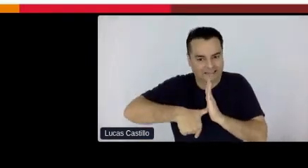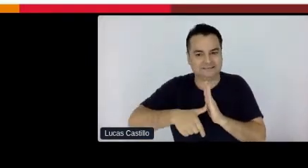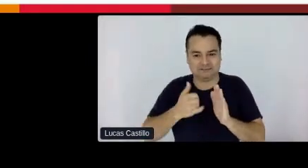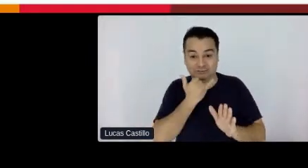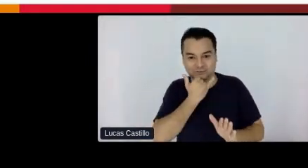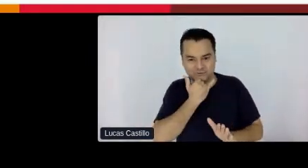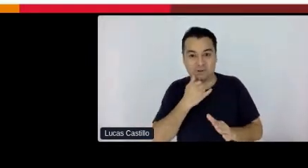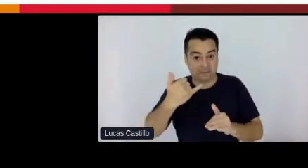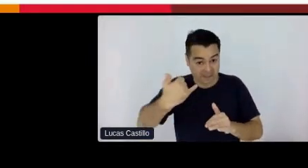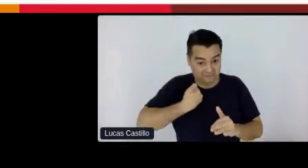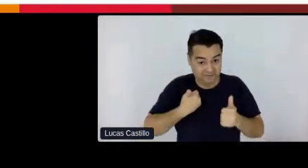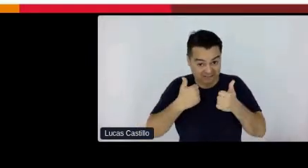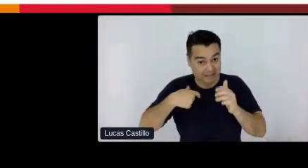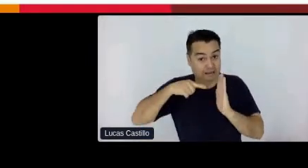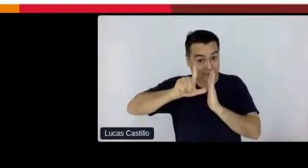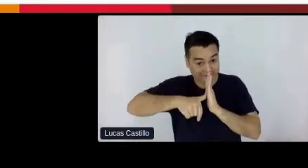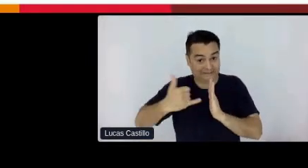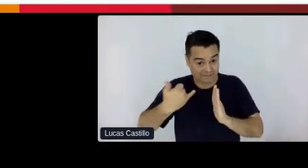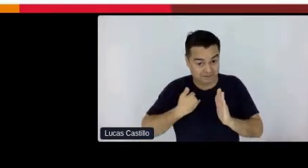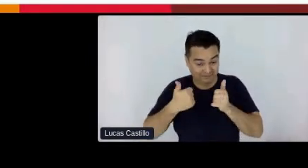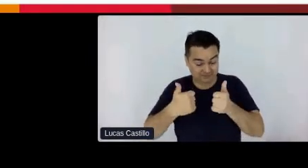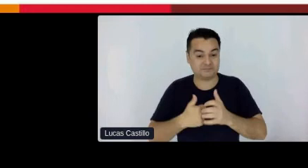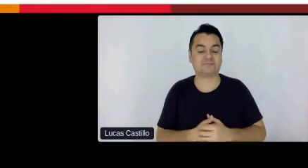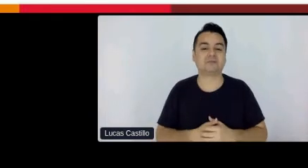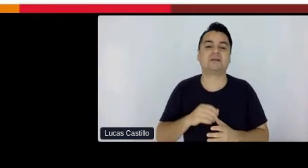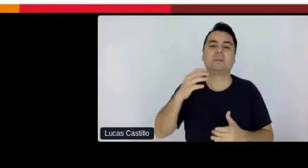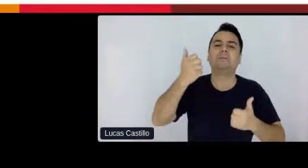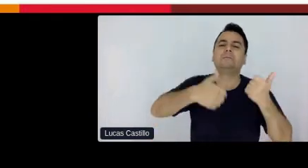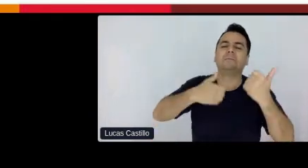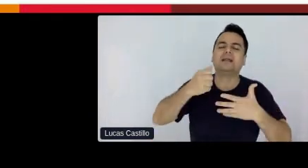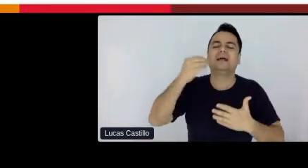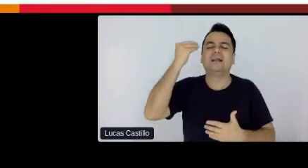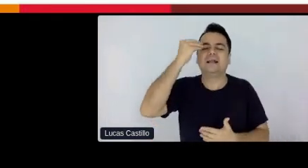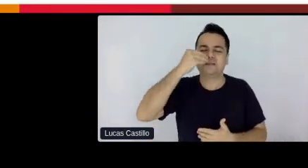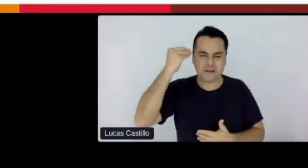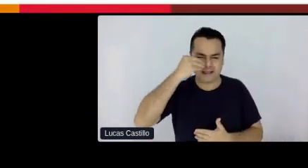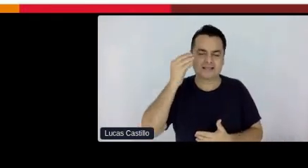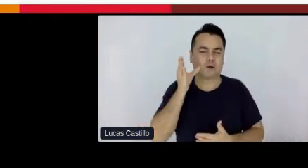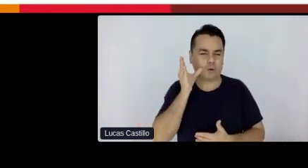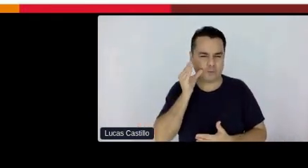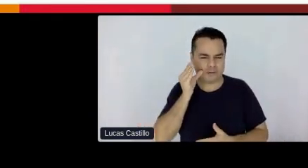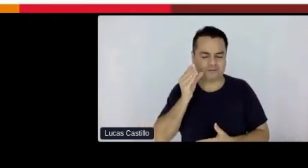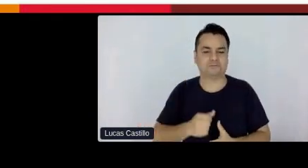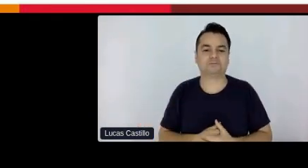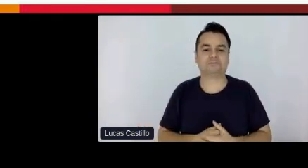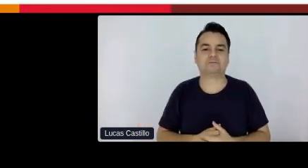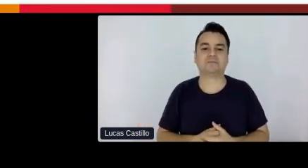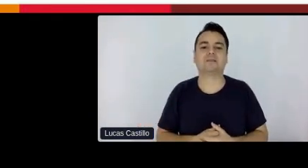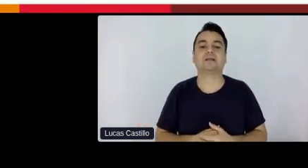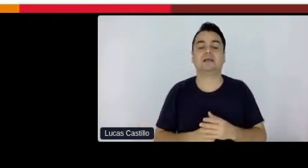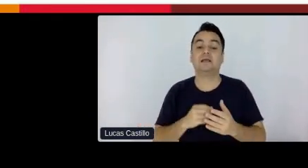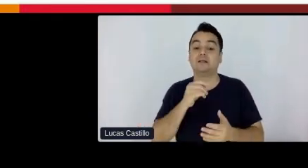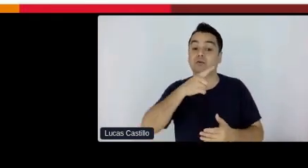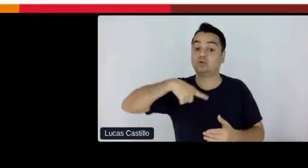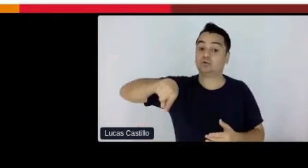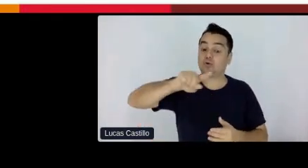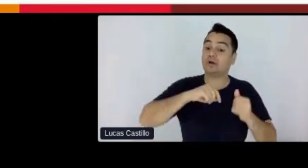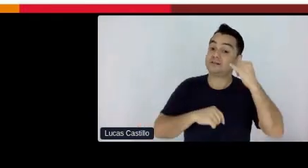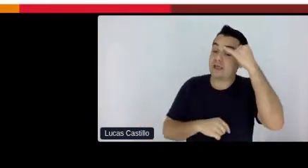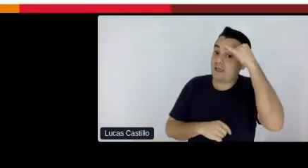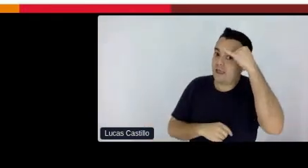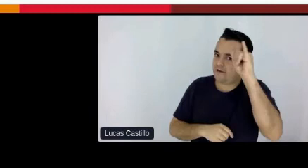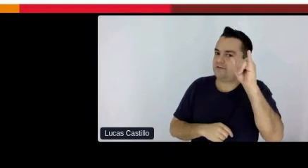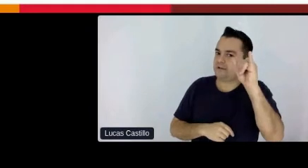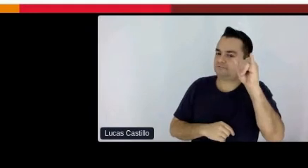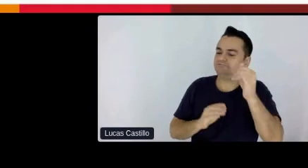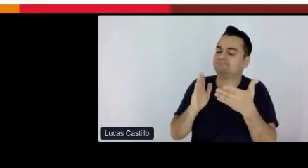tempo de apresentar tudo. Mas, assim, falando da experiência do colaborador, né, a gente deve evitar algumas coisas que